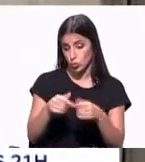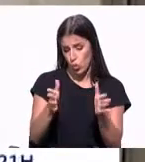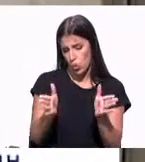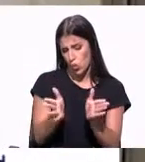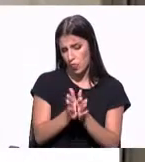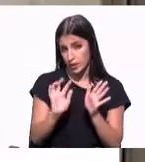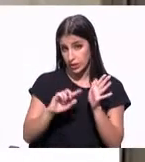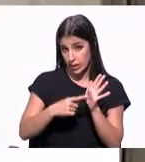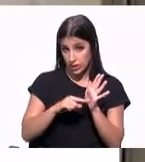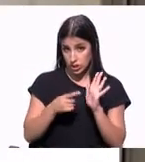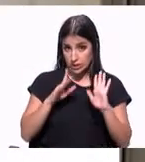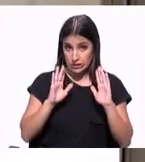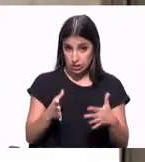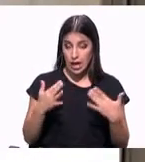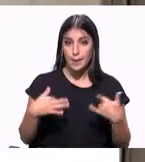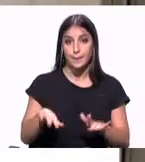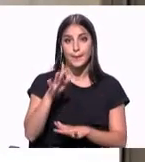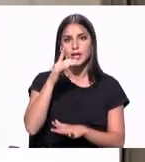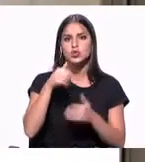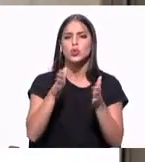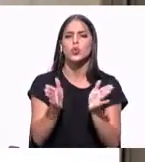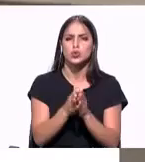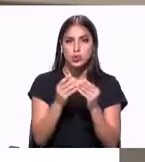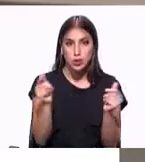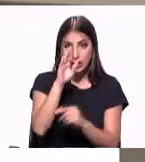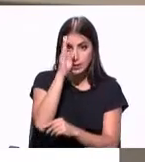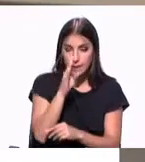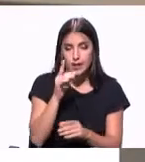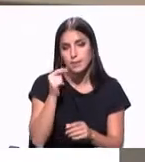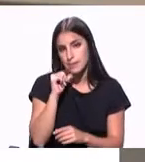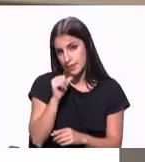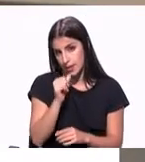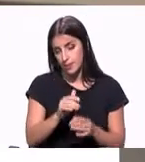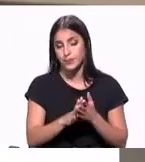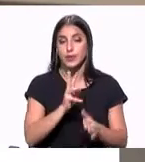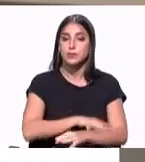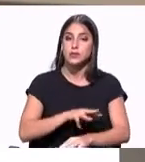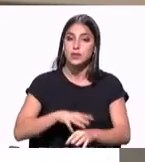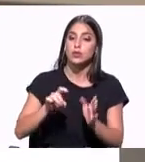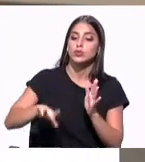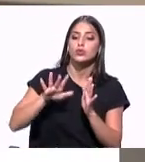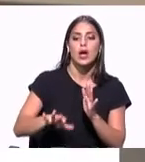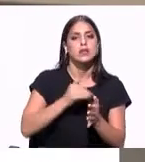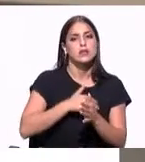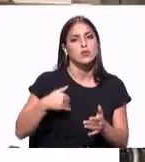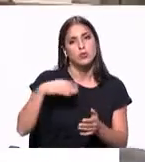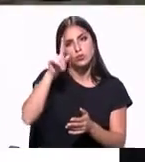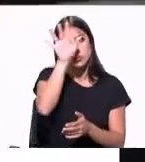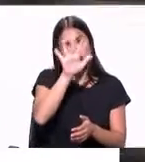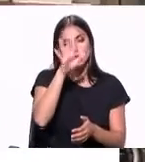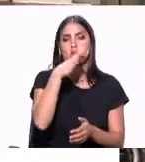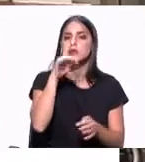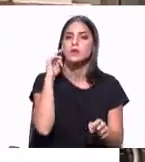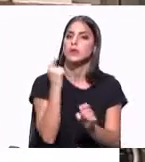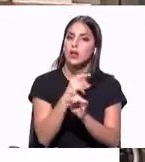testadas, mas ainda não são conhecidos todos os resultados. A Administração Regional de Saúde do Norte garante que a situação